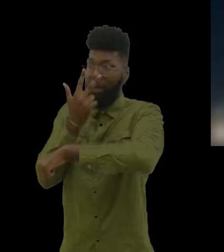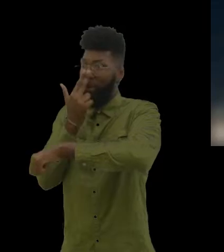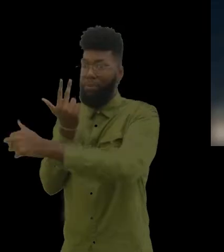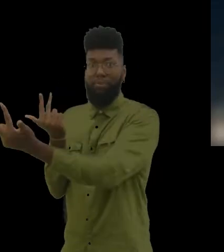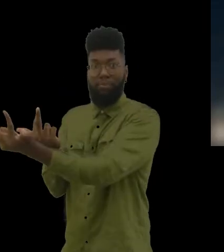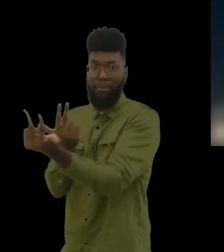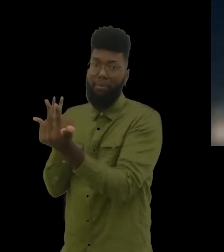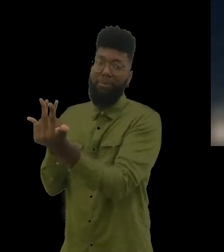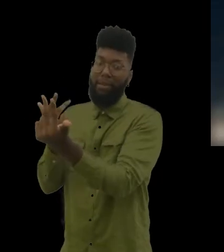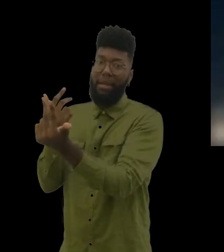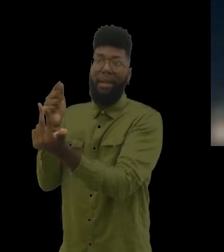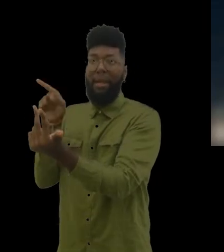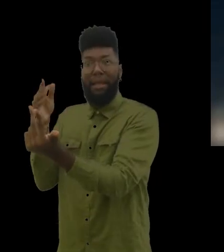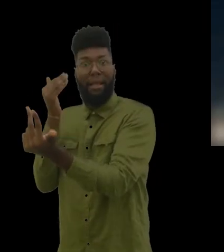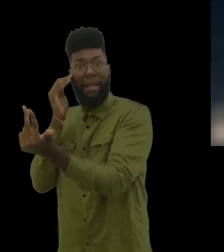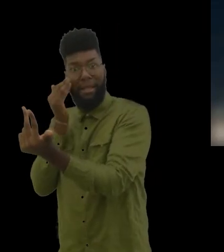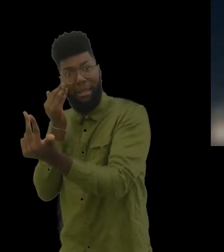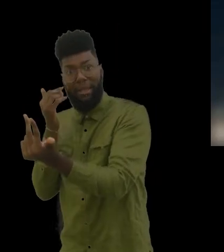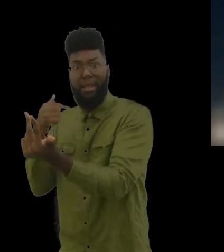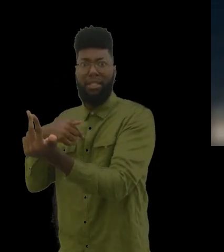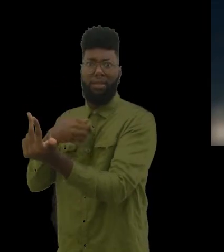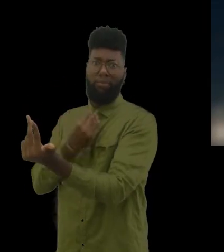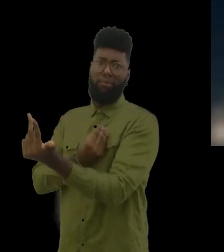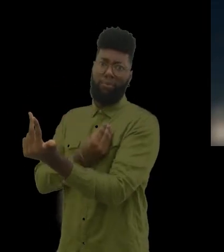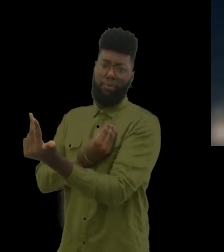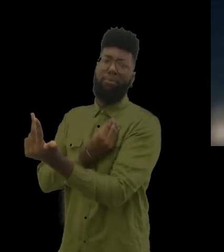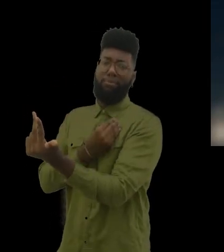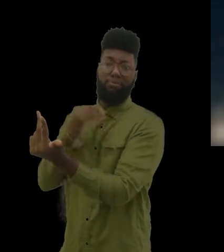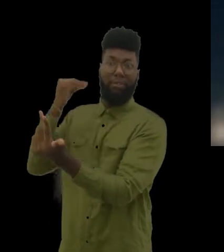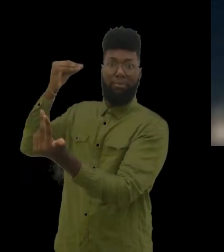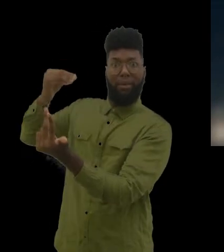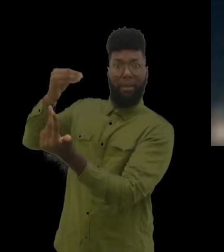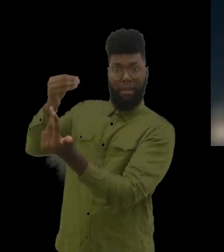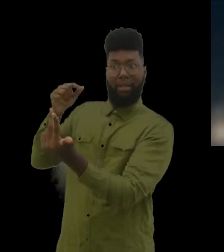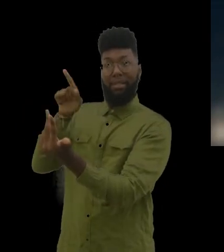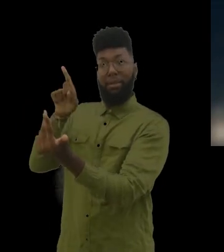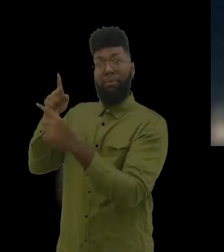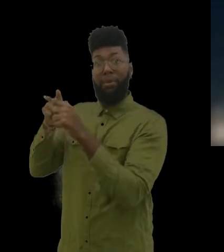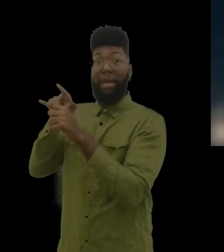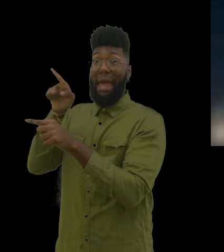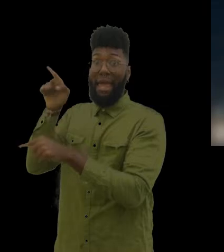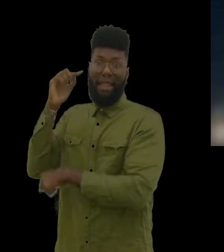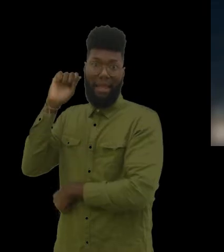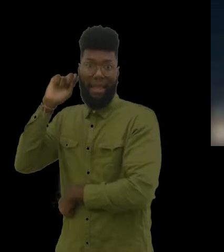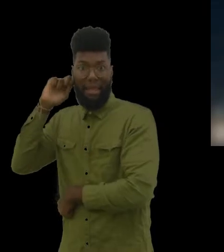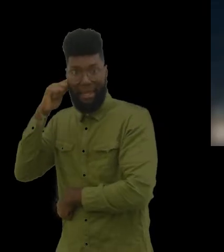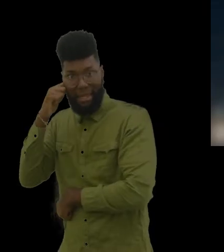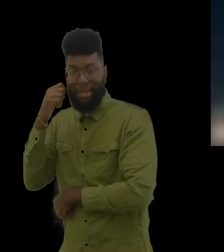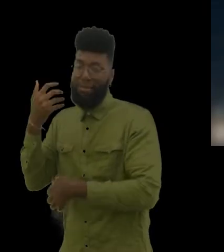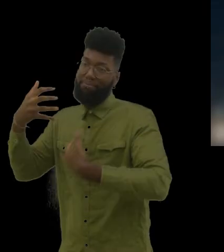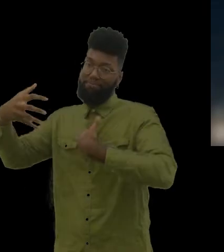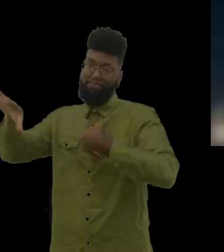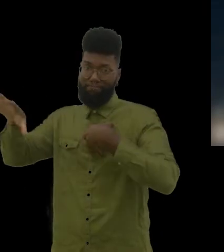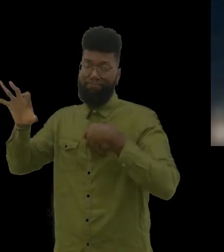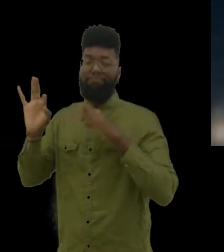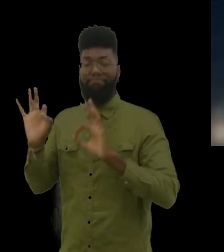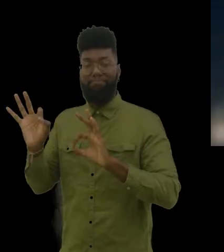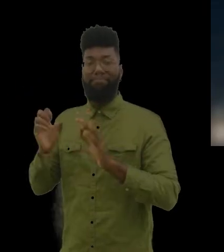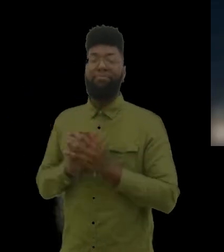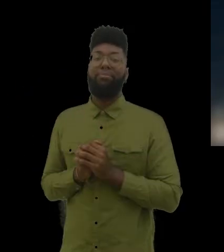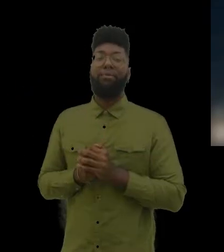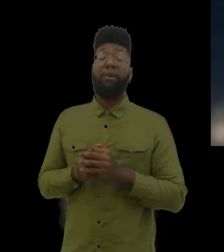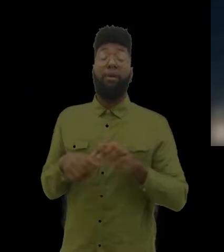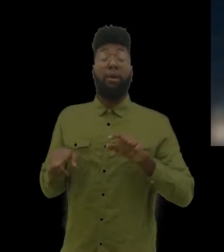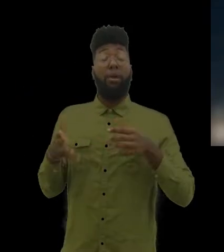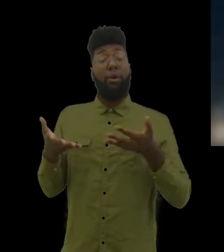gente passa. Então, é basicamente isso, assim. Uma coisa que eu digo, até tento impulsionar as minhas primas muito em relação a